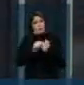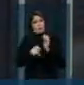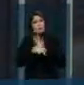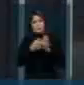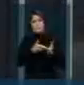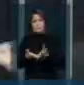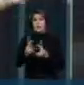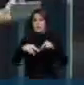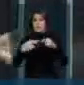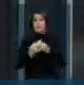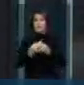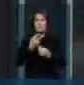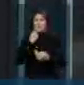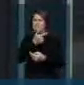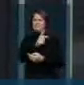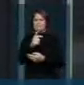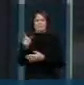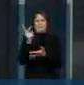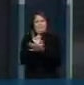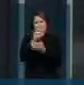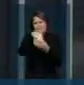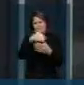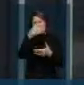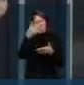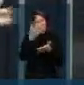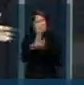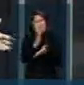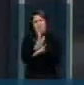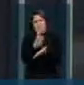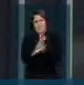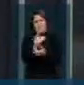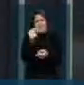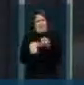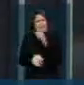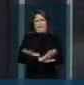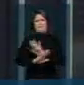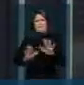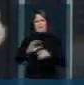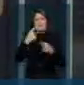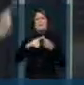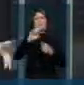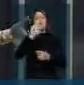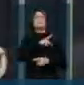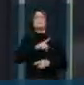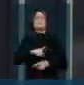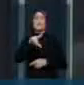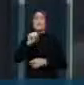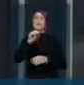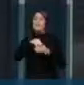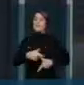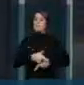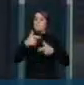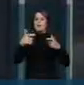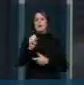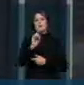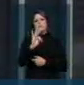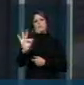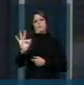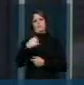da conversa negam o próprio conteúdo. Por que será que o ex-presidente Lula, que tem maioria no Supremo Tribunal